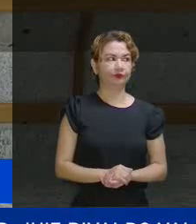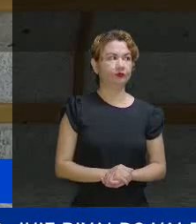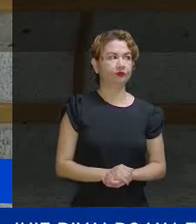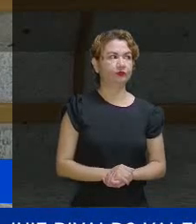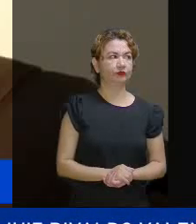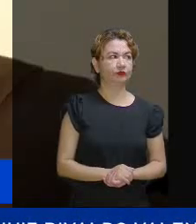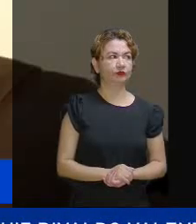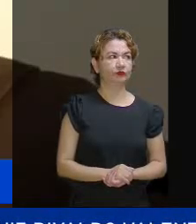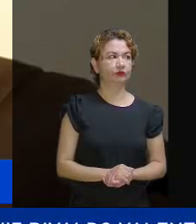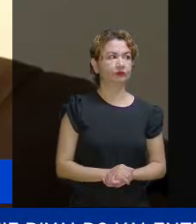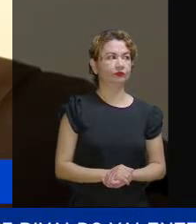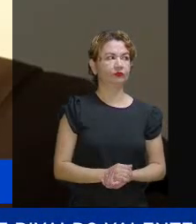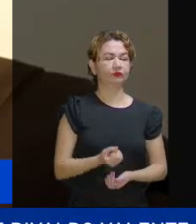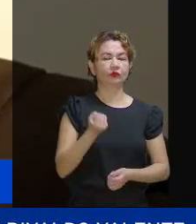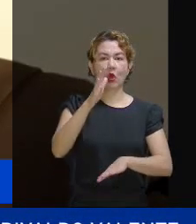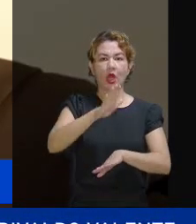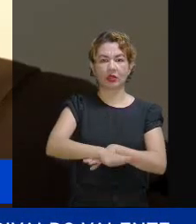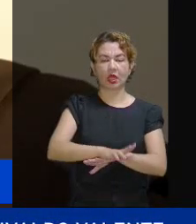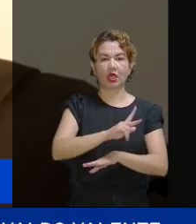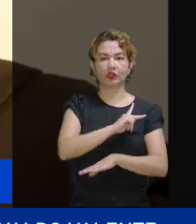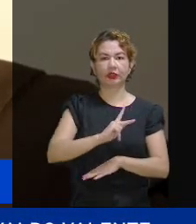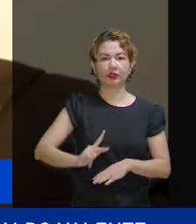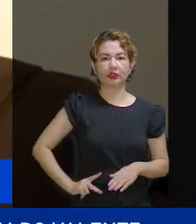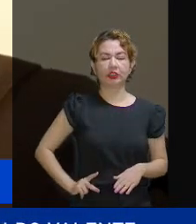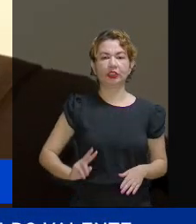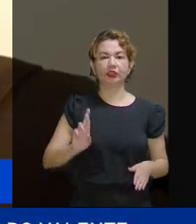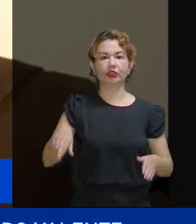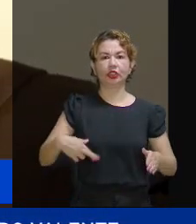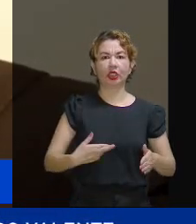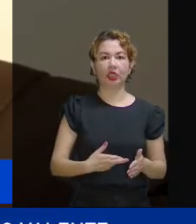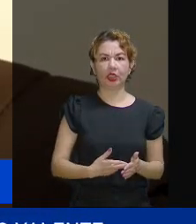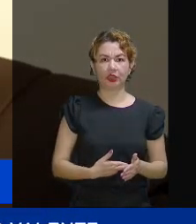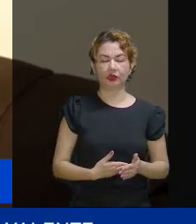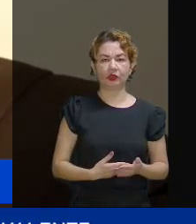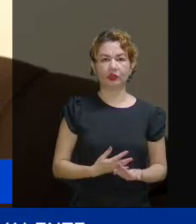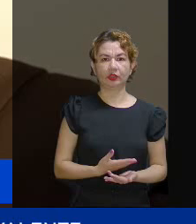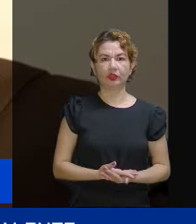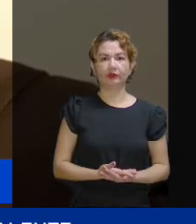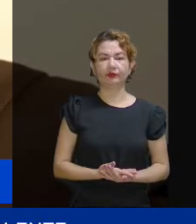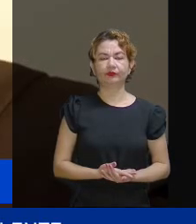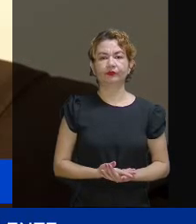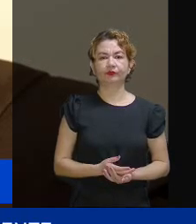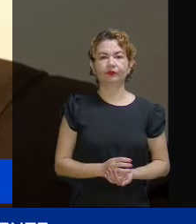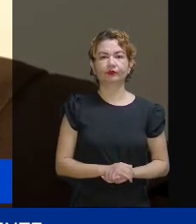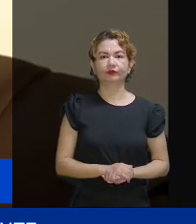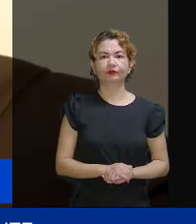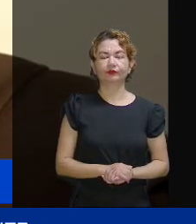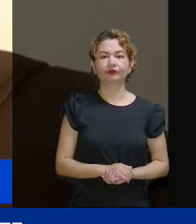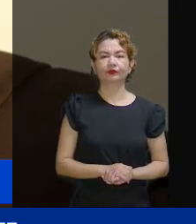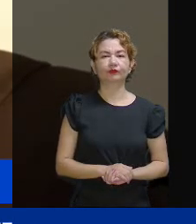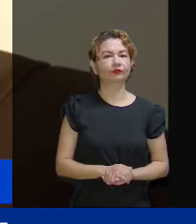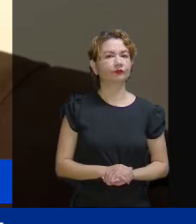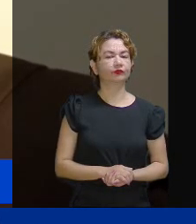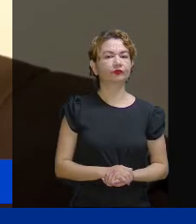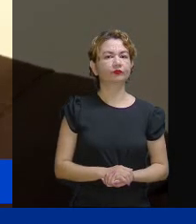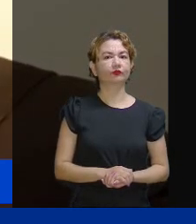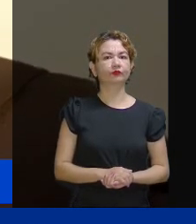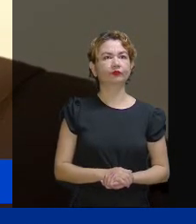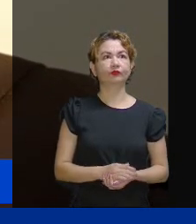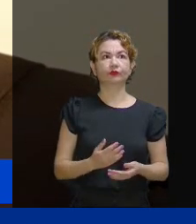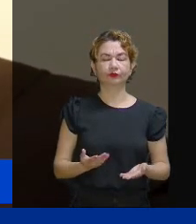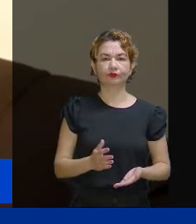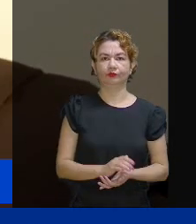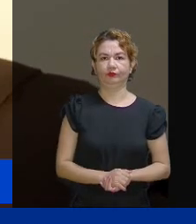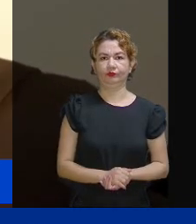Boa tarde, senhor presidente. Boa tarde, eminente relator. Em ambiente virtual, o advogado Flávio